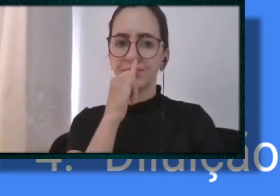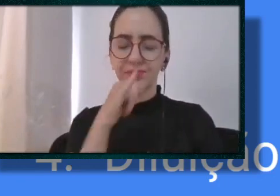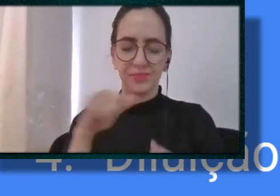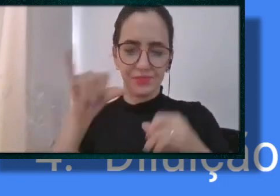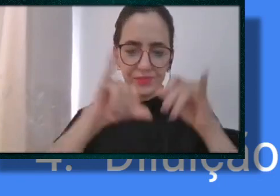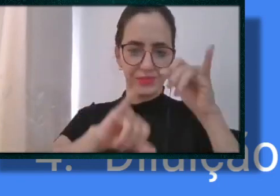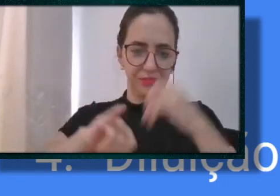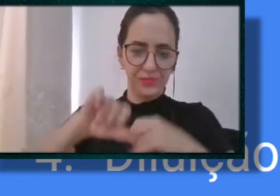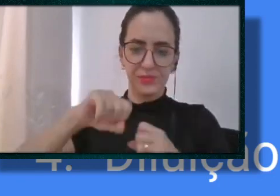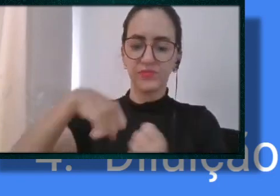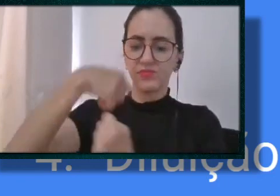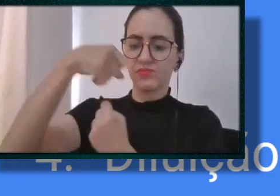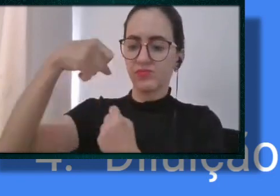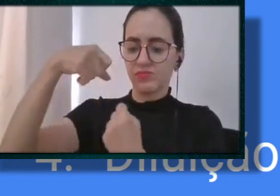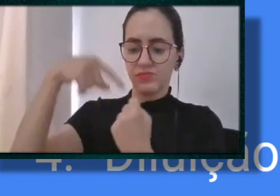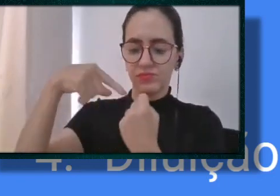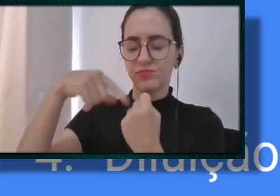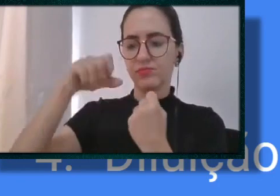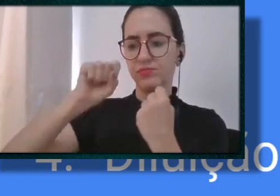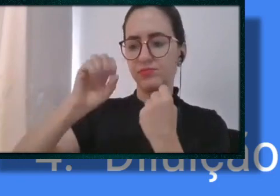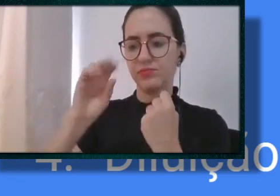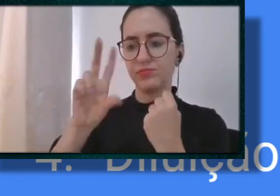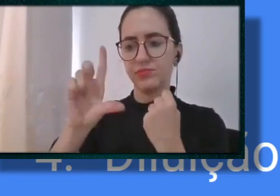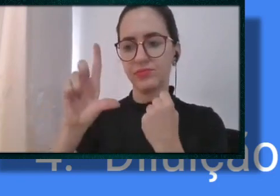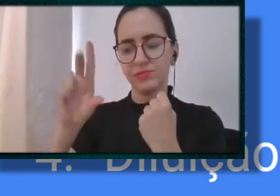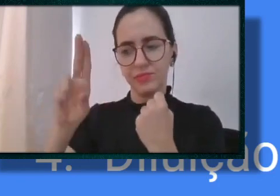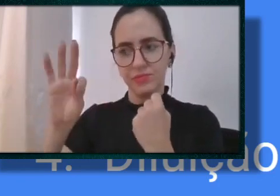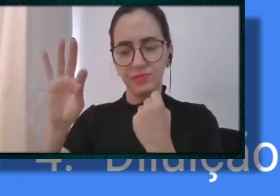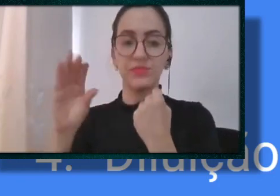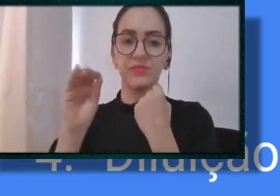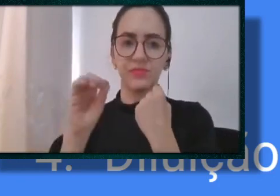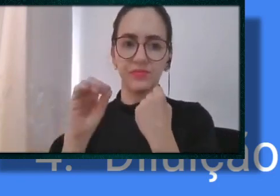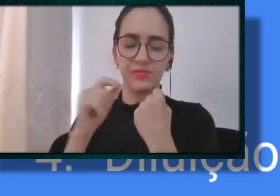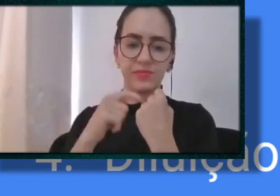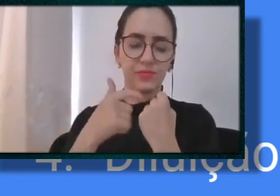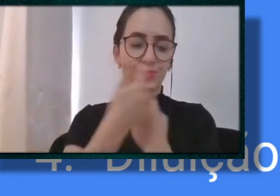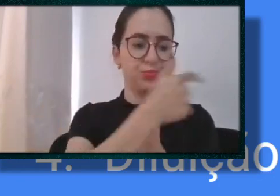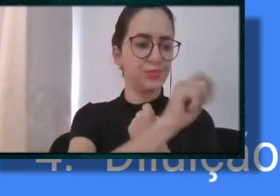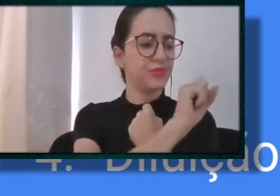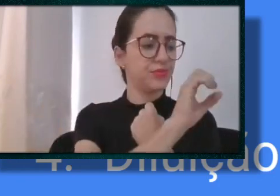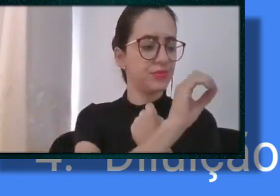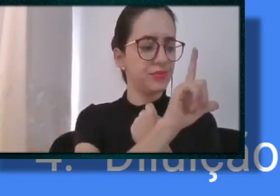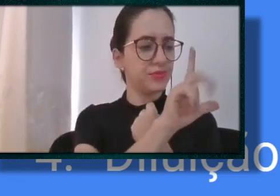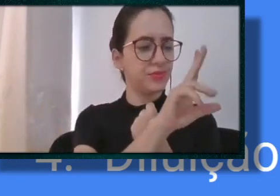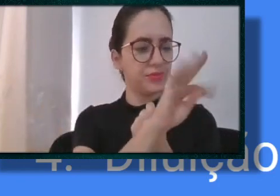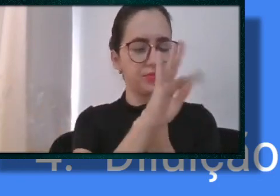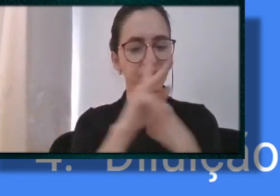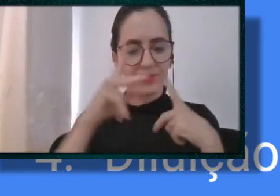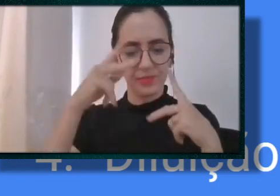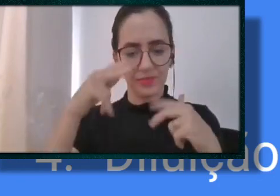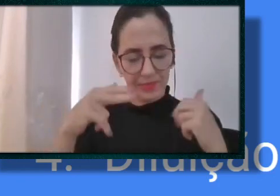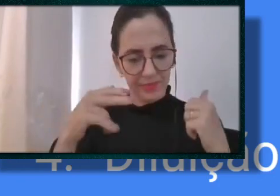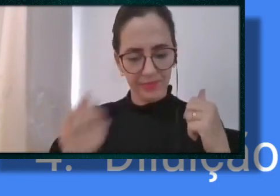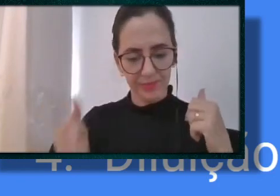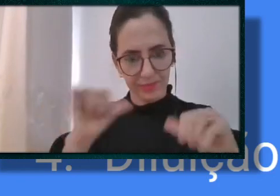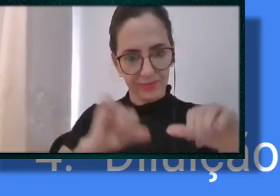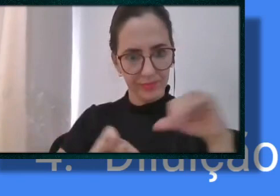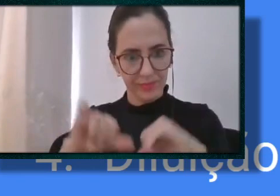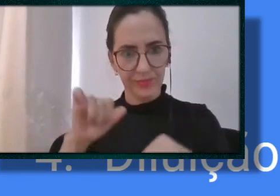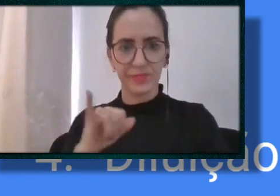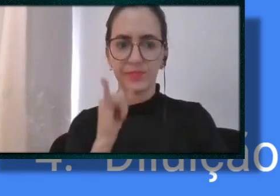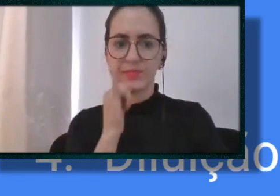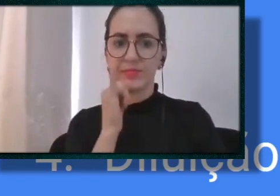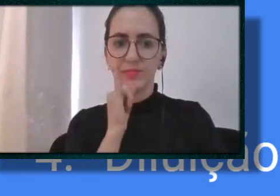mesmo soluto. E aí o que acontece? Ó, se vocês olharem aqui, nossa solução 1, solução 2, eu coloquei aqui ó,